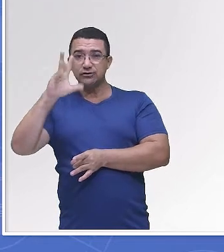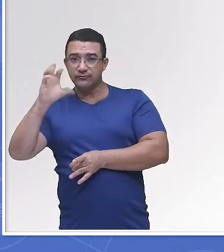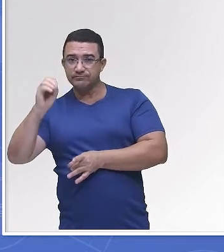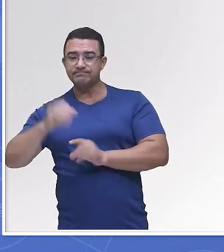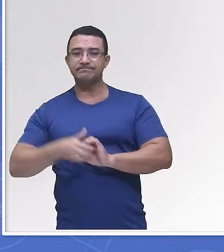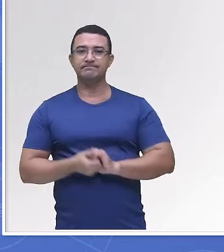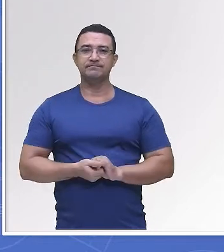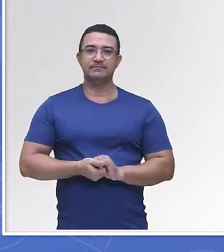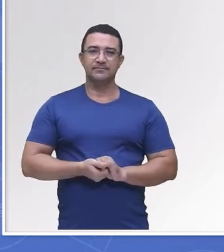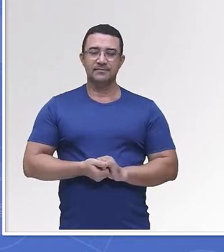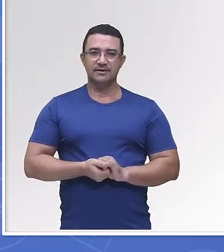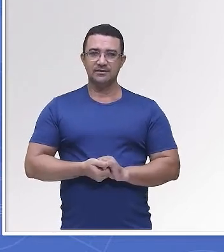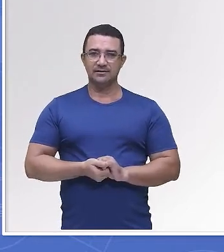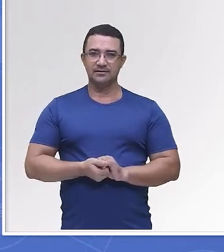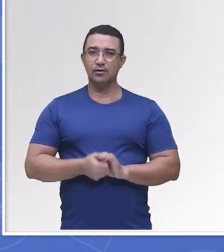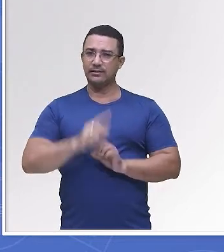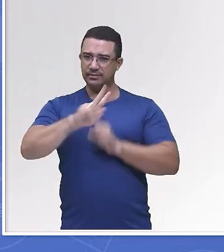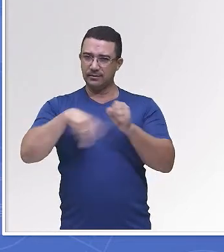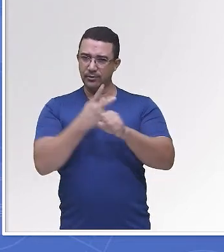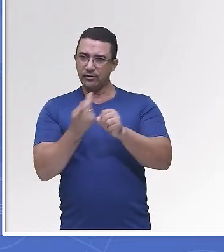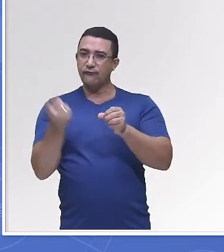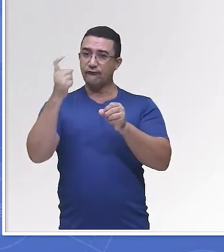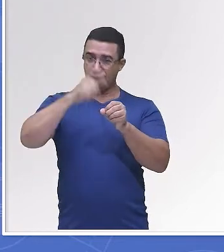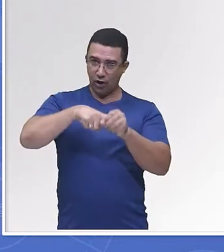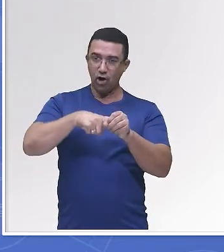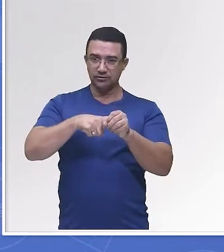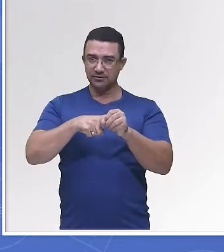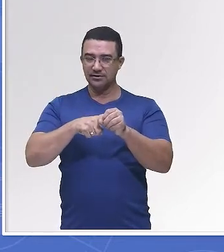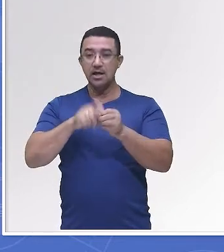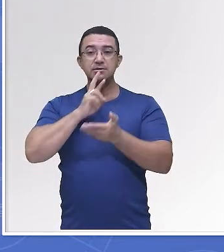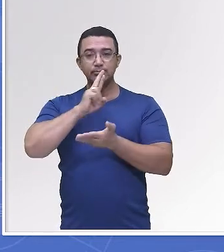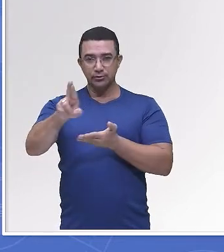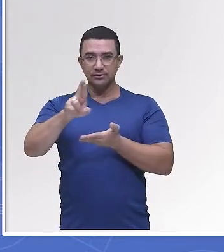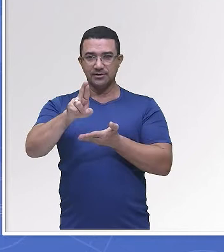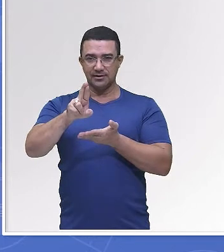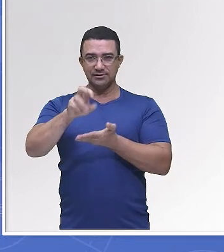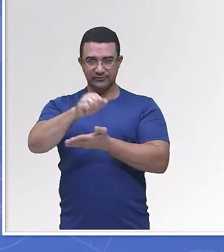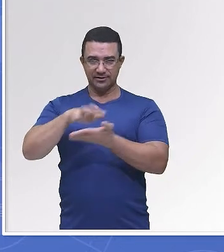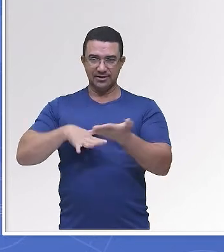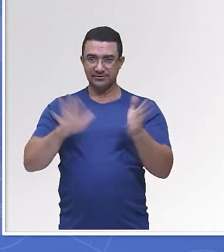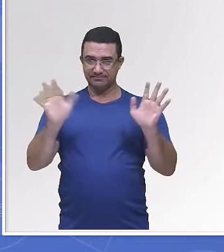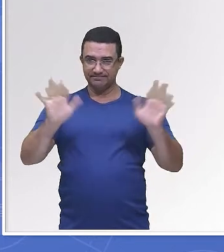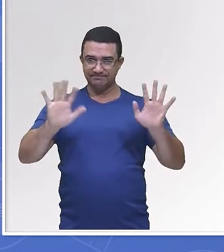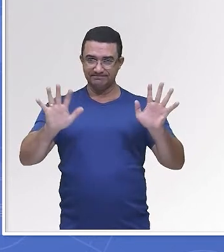atenção e daqui a pouco a gente vai interagir sobre essa atividade, tá bom? Espero vocês, até mais!